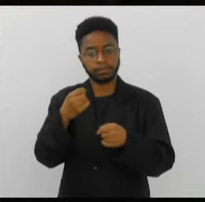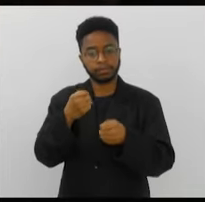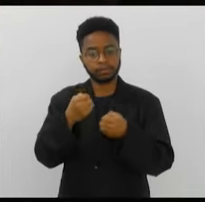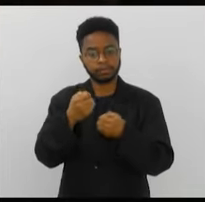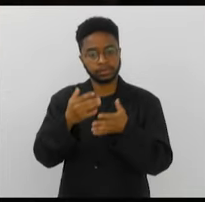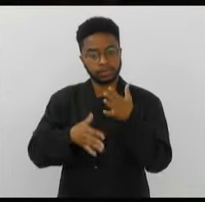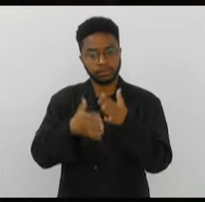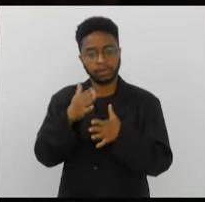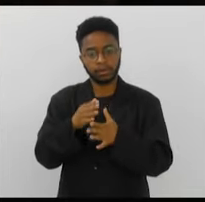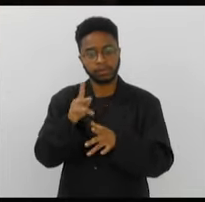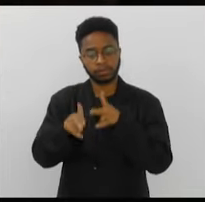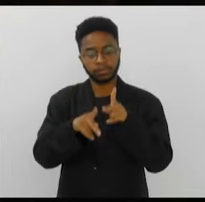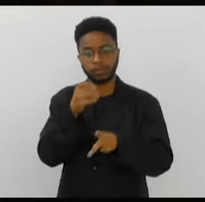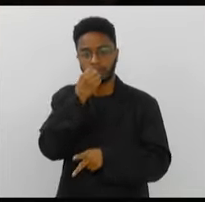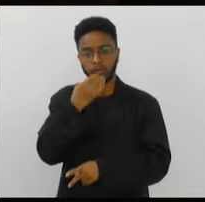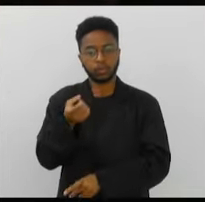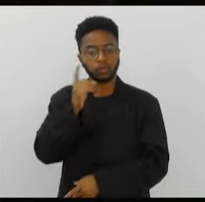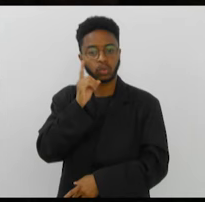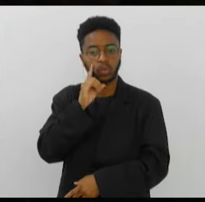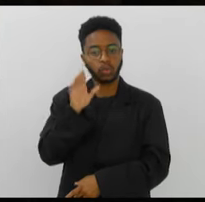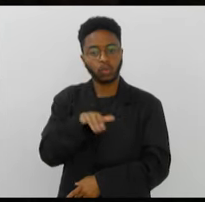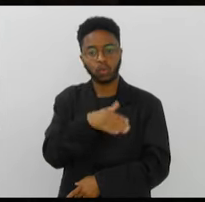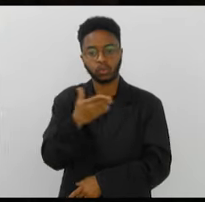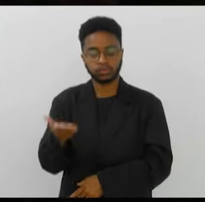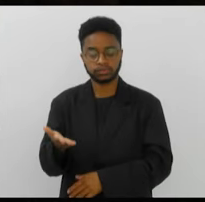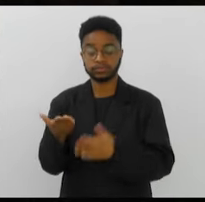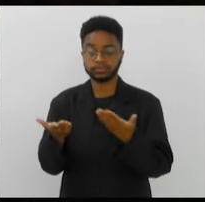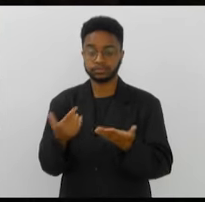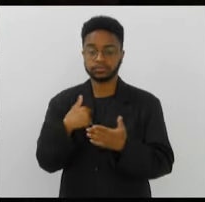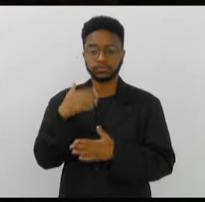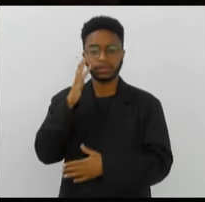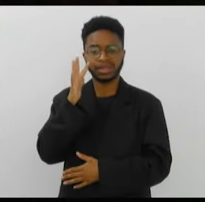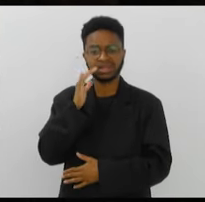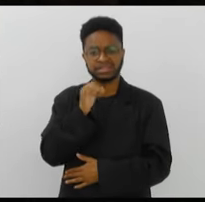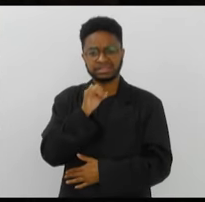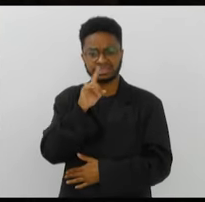bem diuturnamente. Eu fico me perguntando,